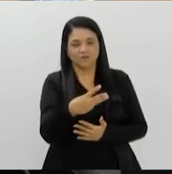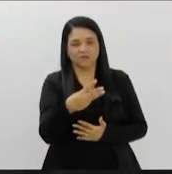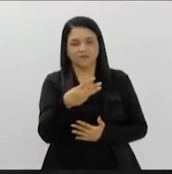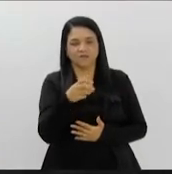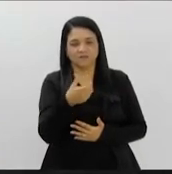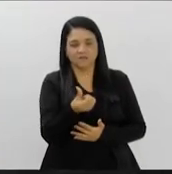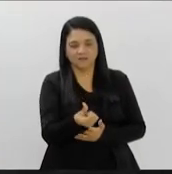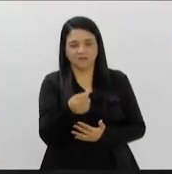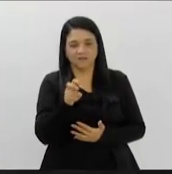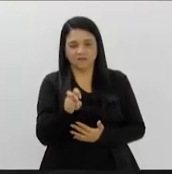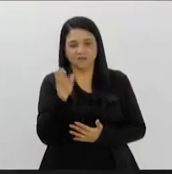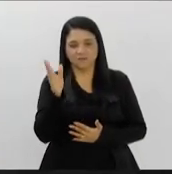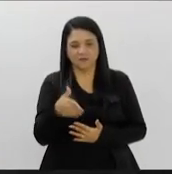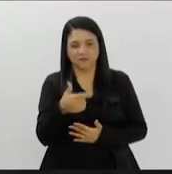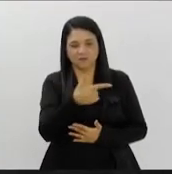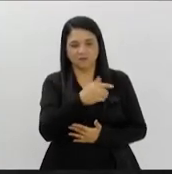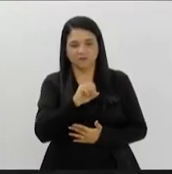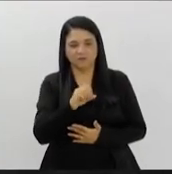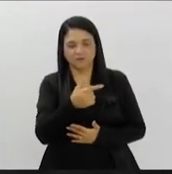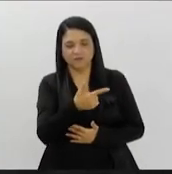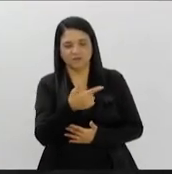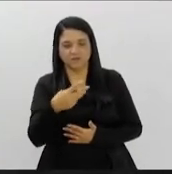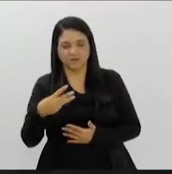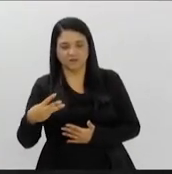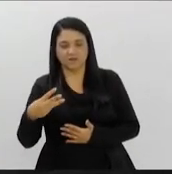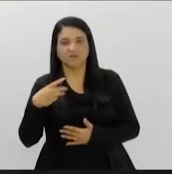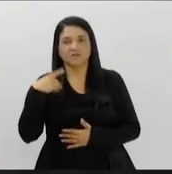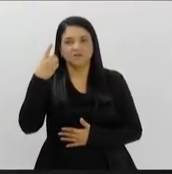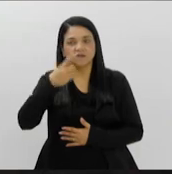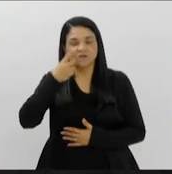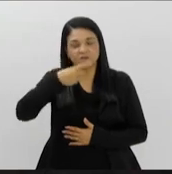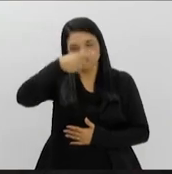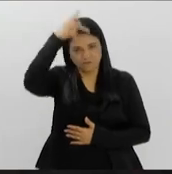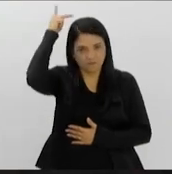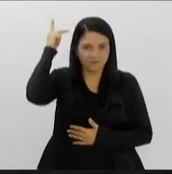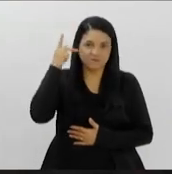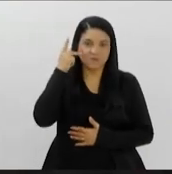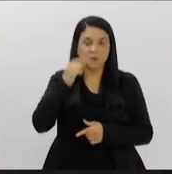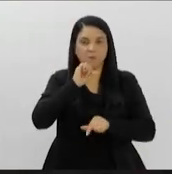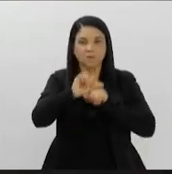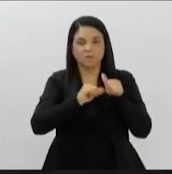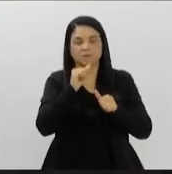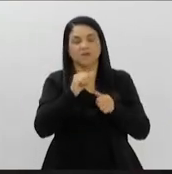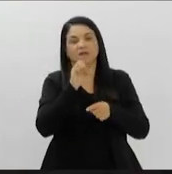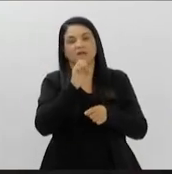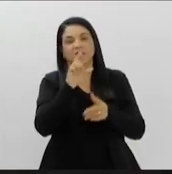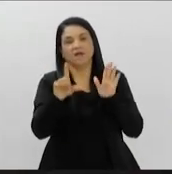2365 de 23, de autoria do deputado Fred Pacheco, que altera a lei estadual número